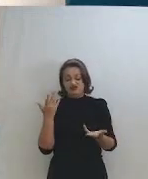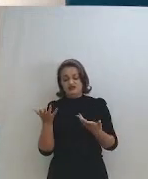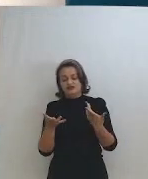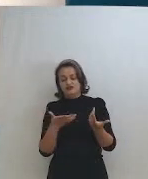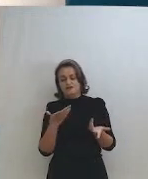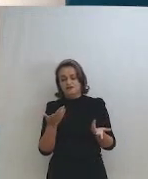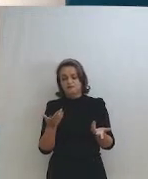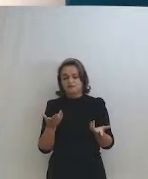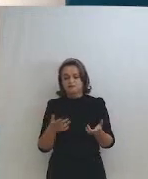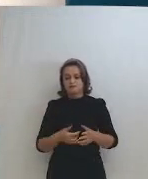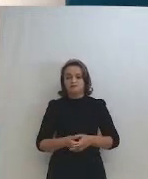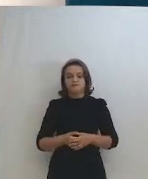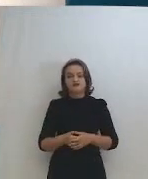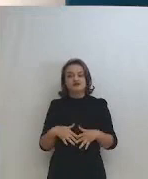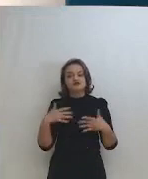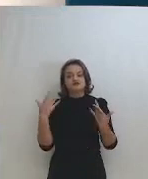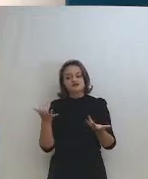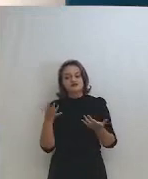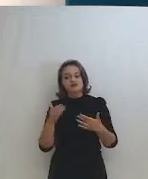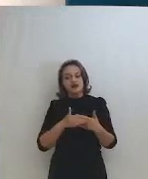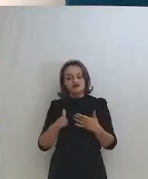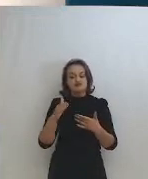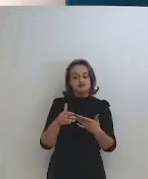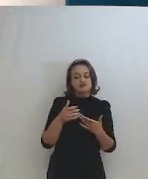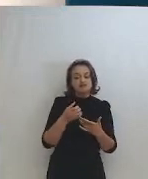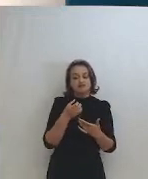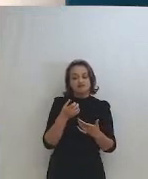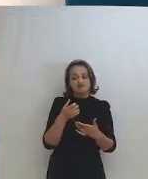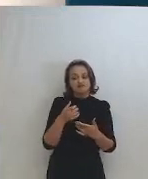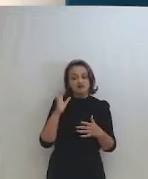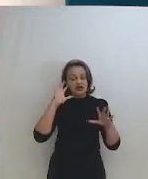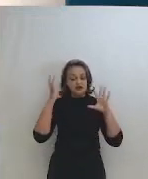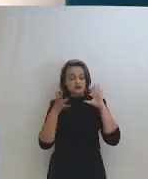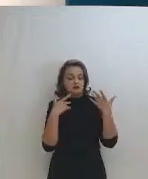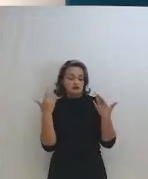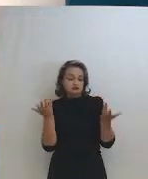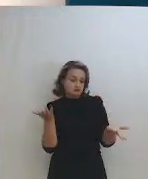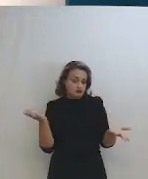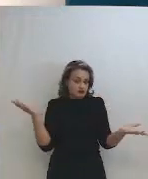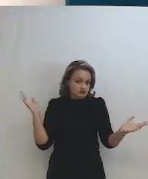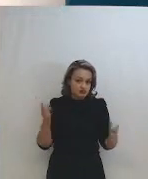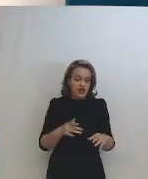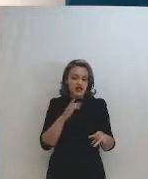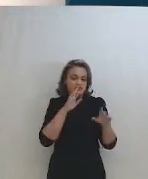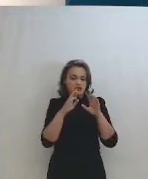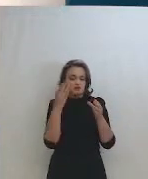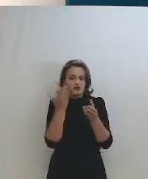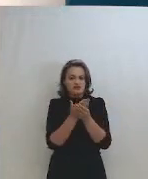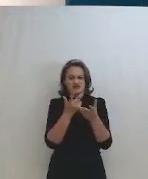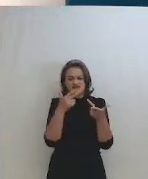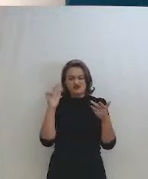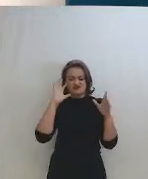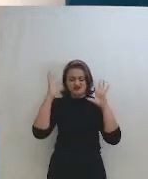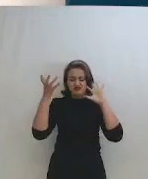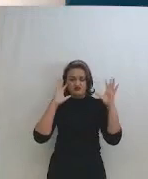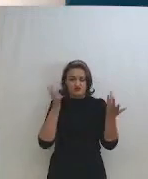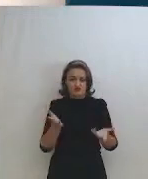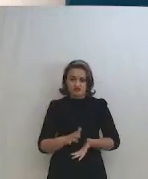se vai ter um efeito prático, porque eles respondem a vários outros processos. Mas, independente disso, se for